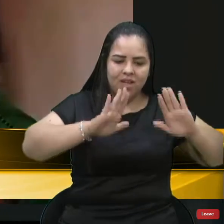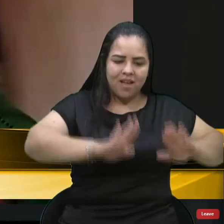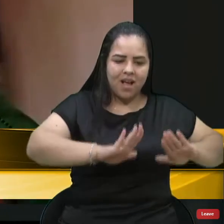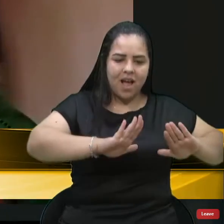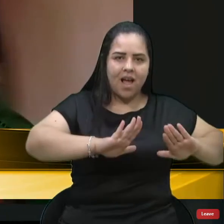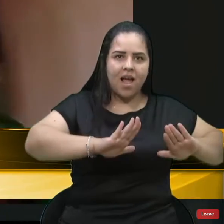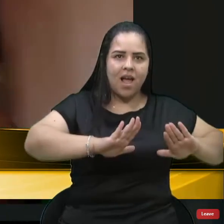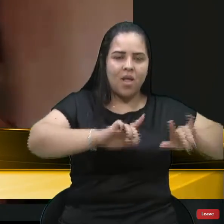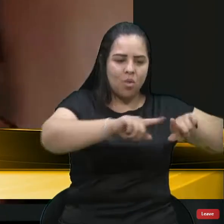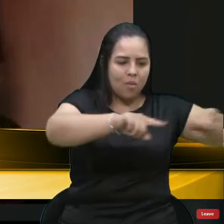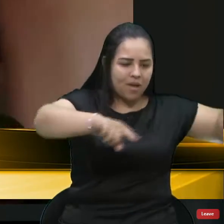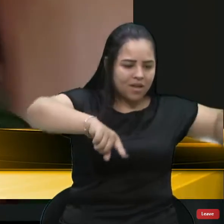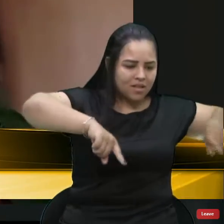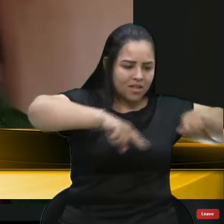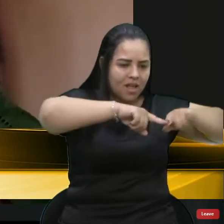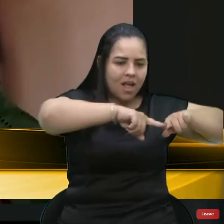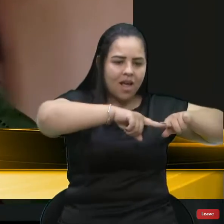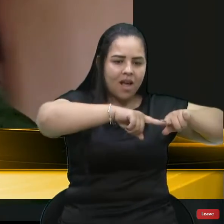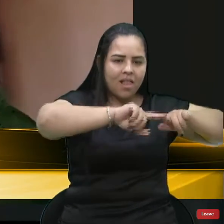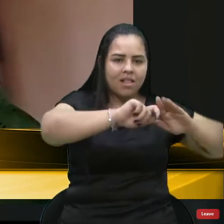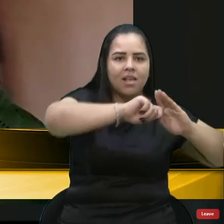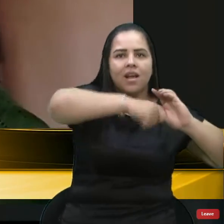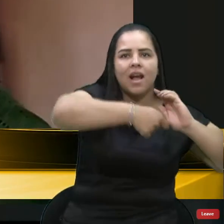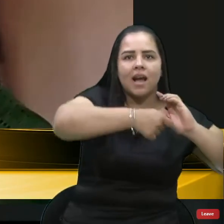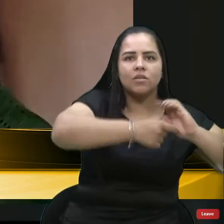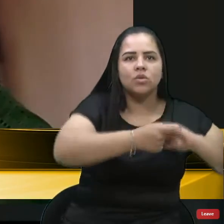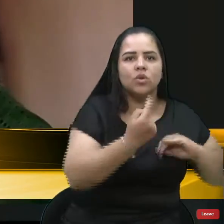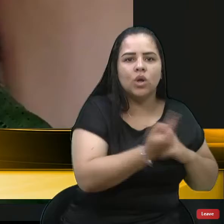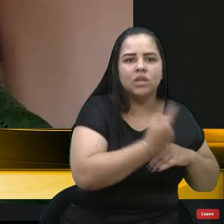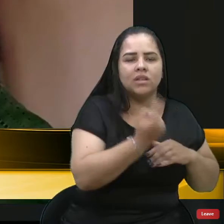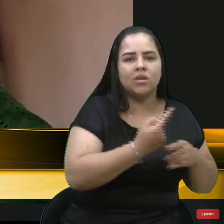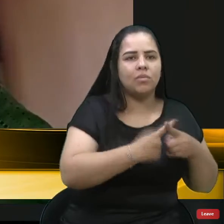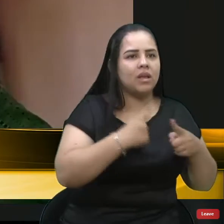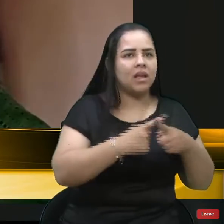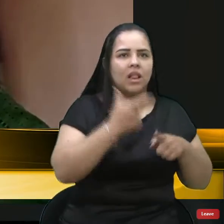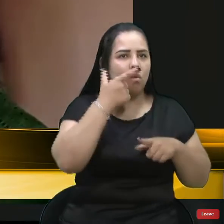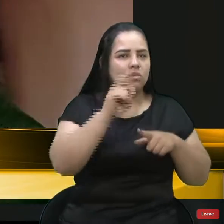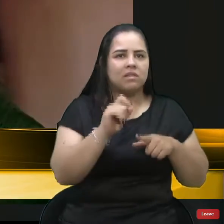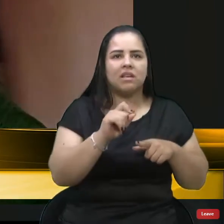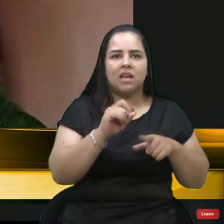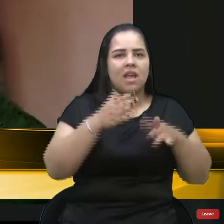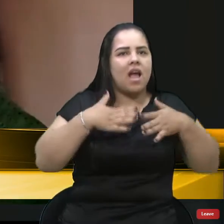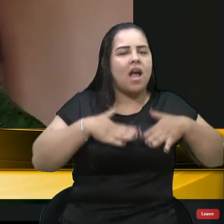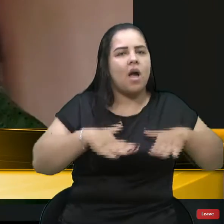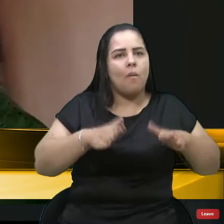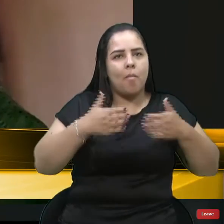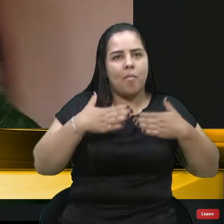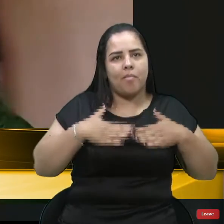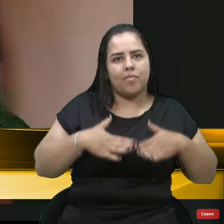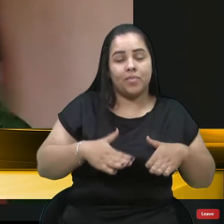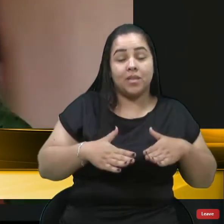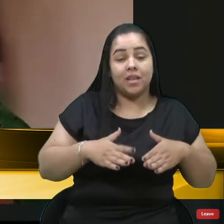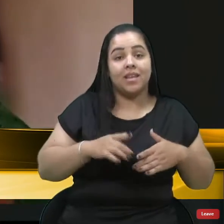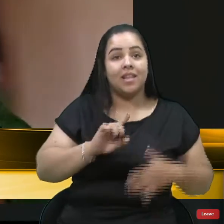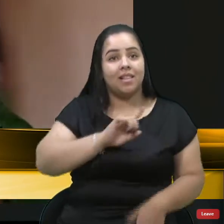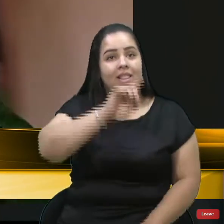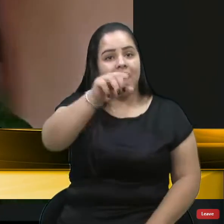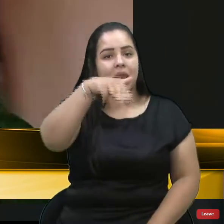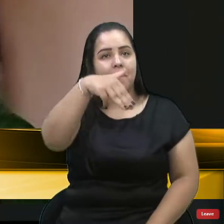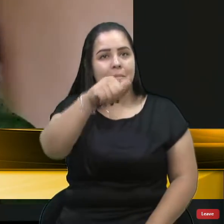não se comunicava, e que com o passar dos atendimentos ali na MAFA, então, ele conseguiu, né, de certa